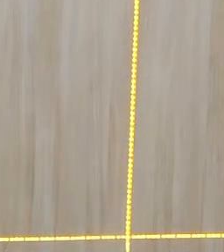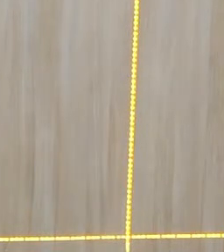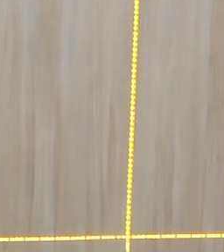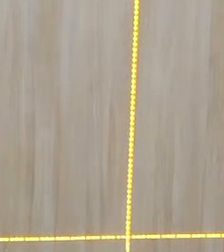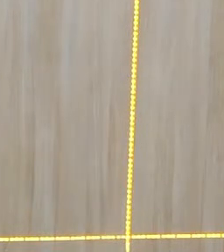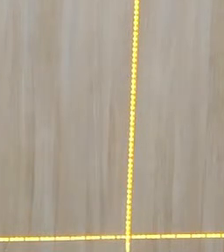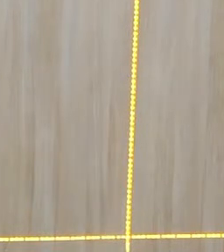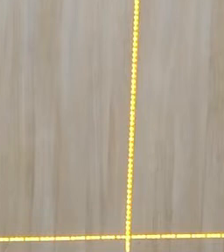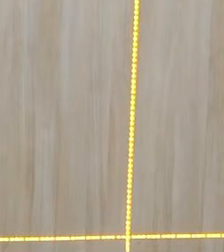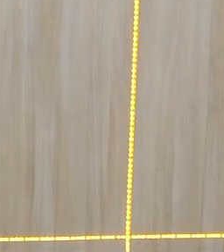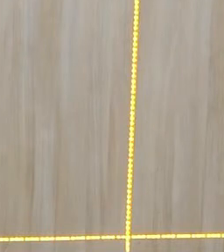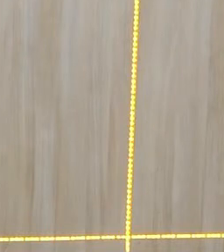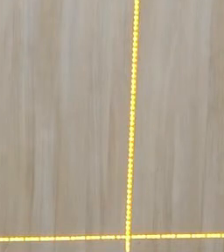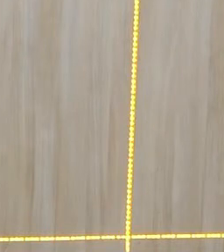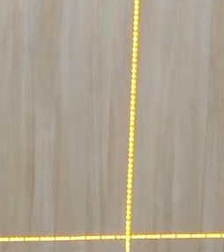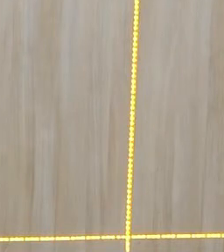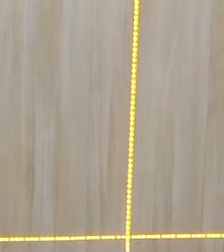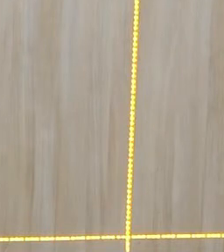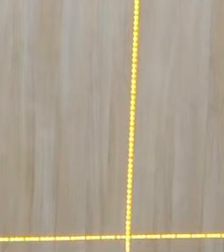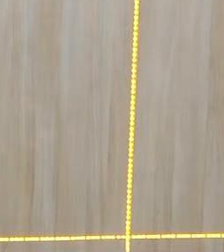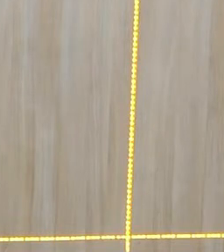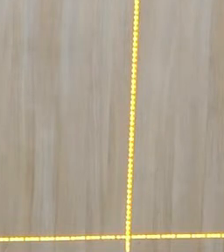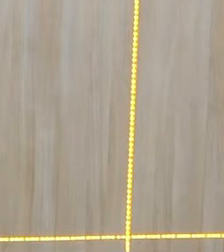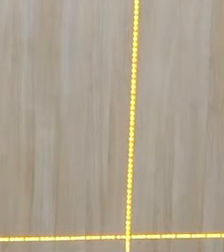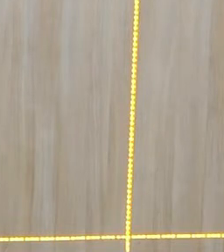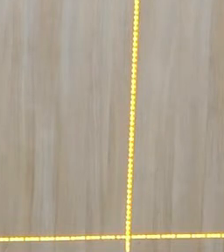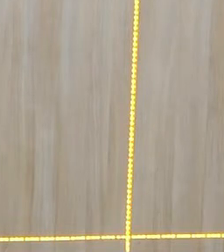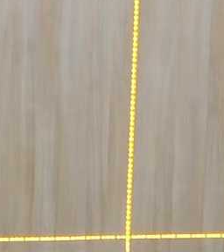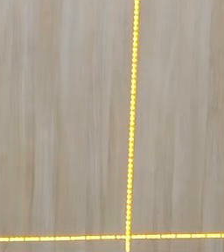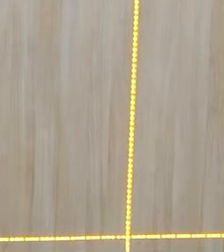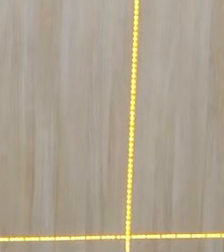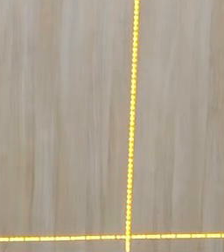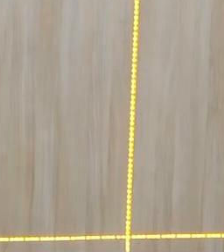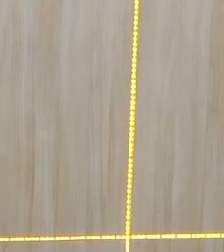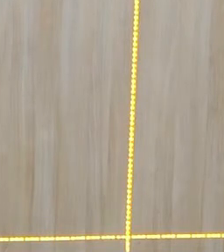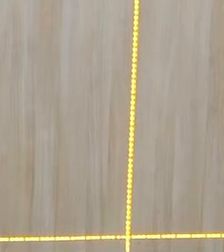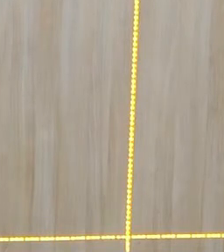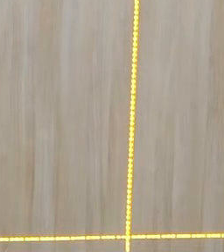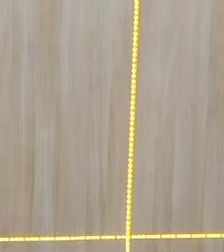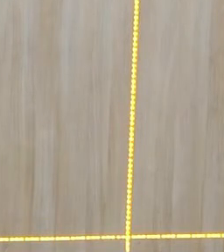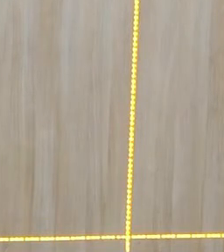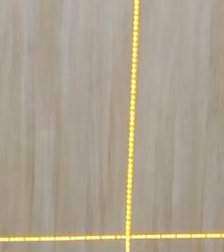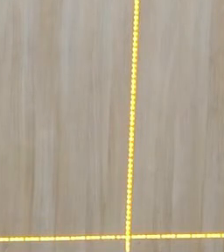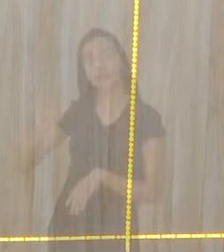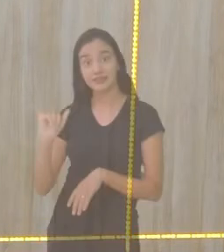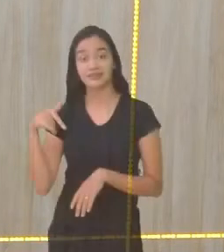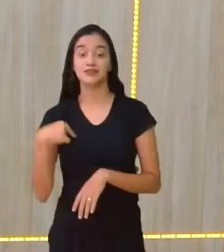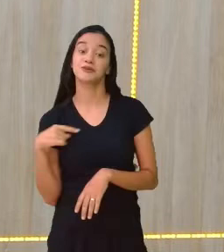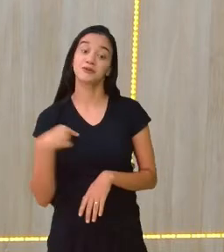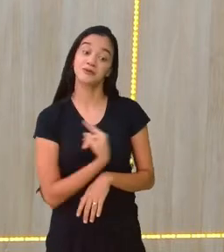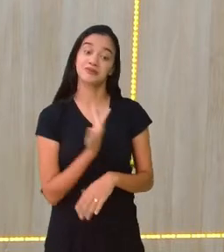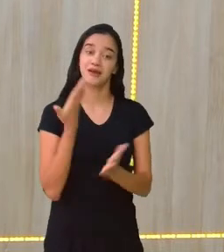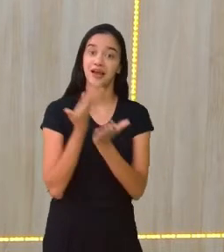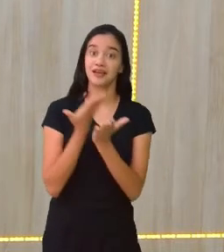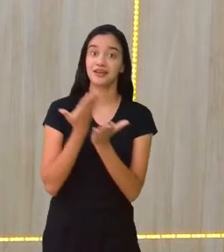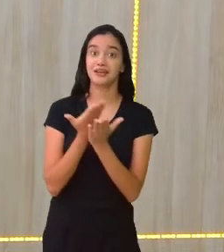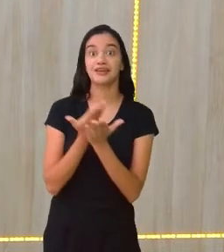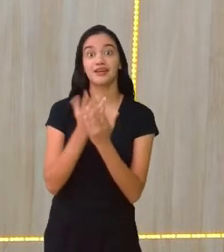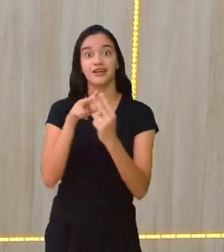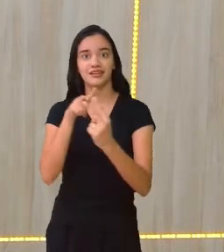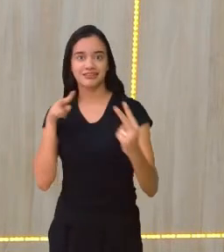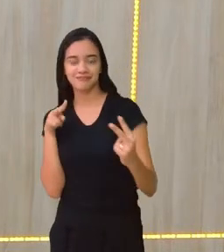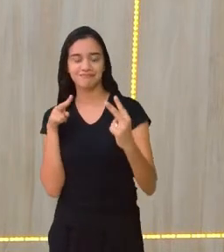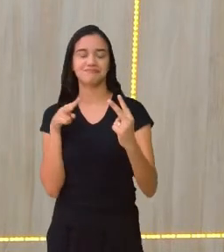só, a gente vai continuar hoje com essa aulinha, né? Eu sou a professora Carolina, tá certo? Estamos aqui nessa aula da Escola Municipal para